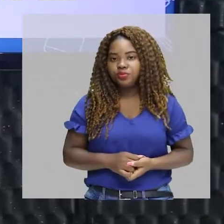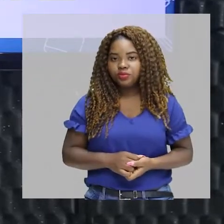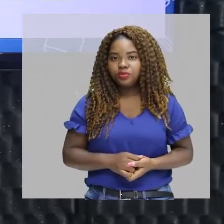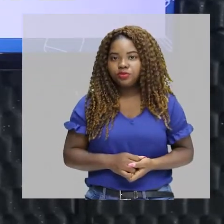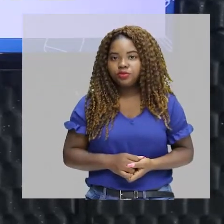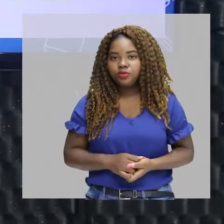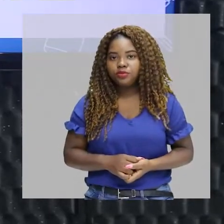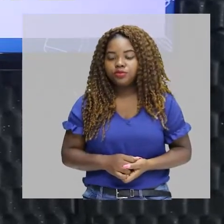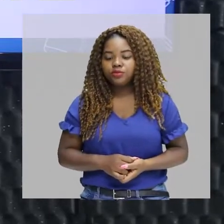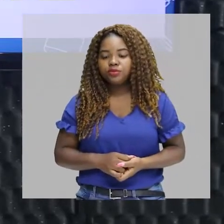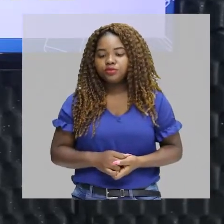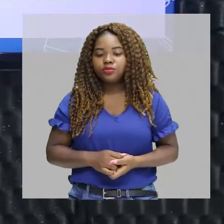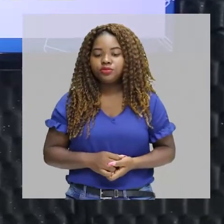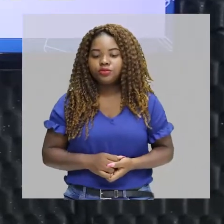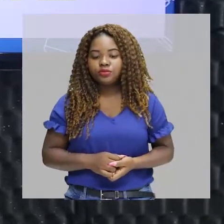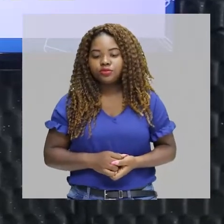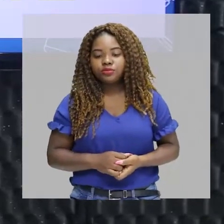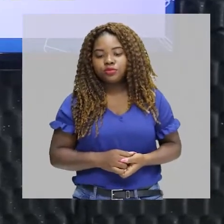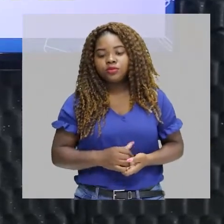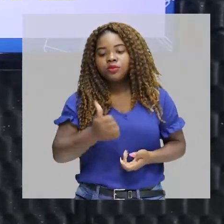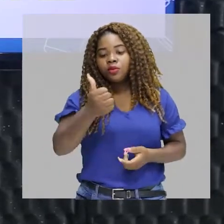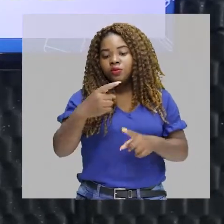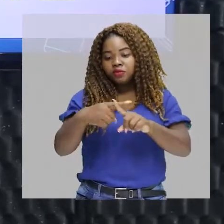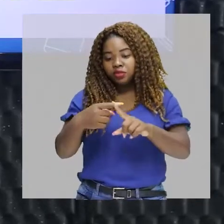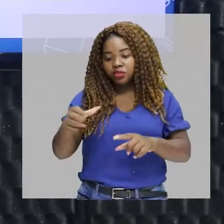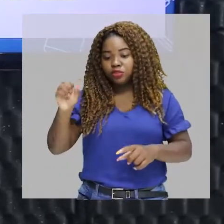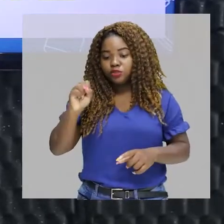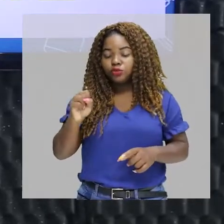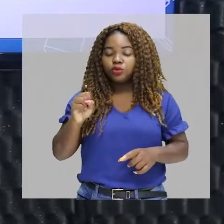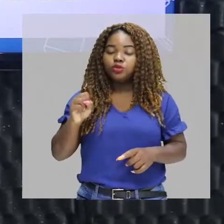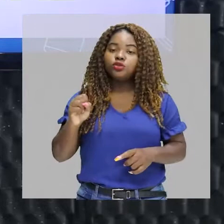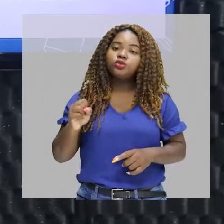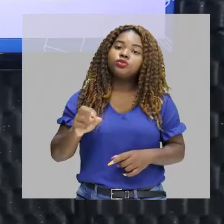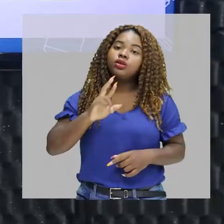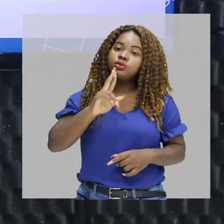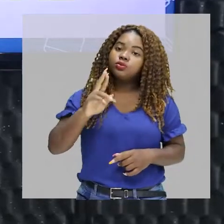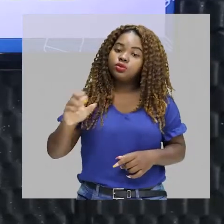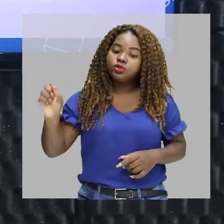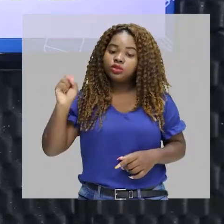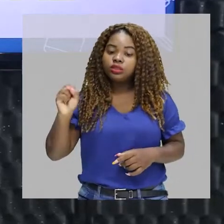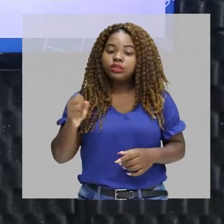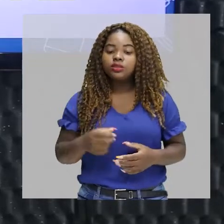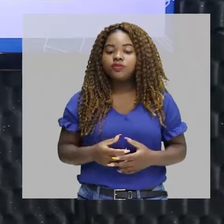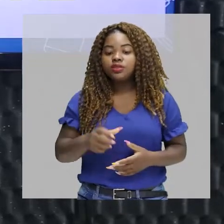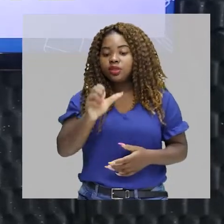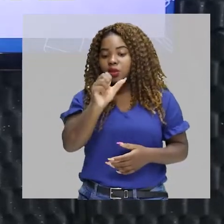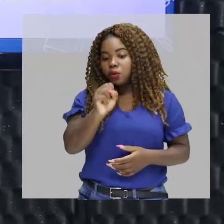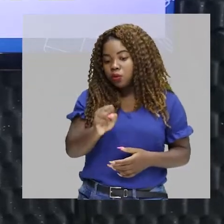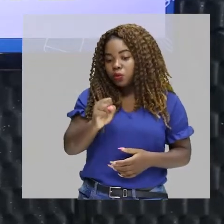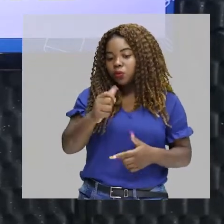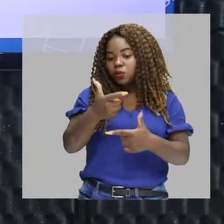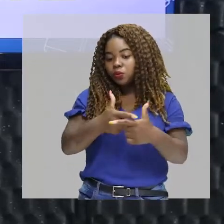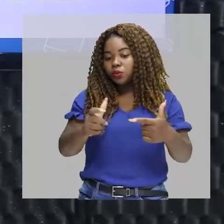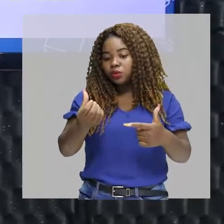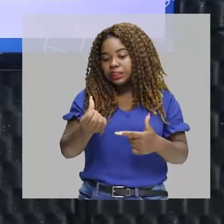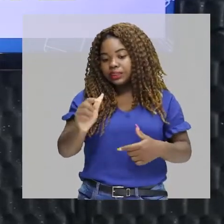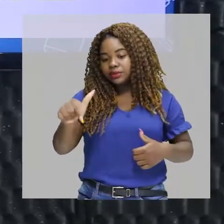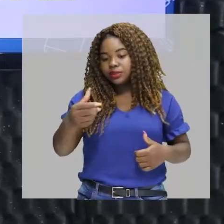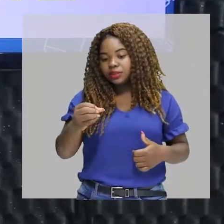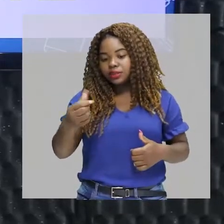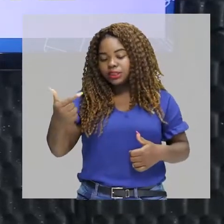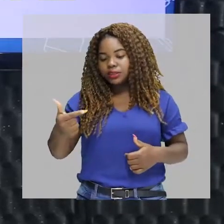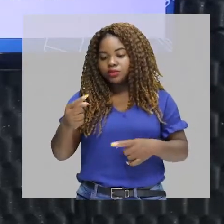Tudo bem? 1 vezes 8, 8. Então, a sua continha vai ser 8 dividido por